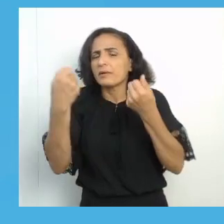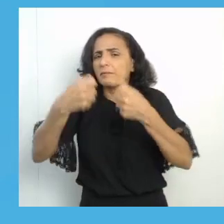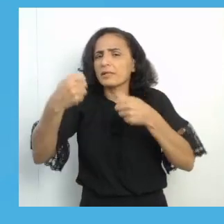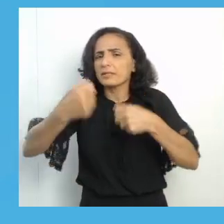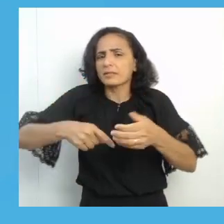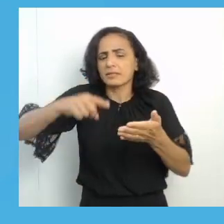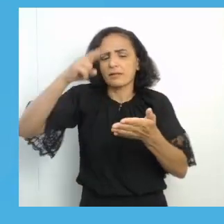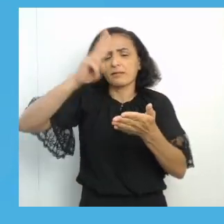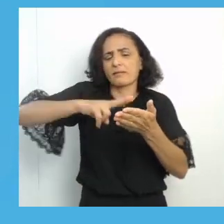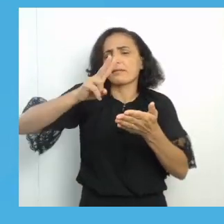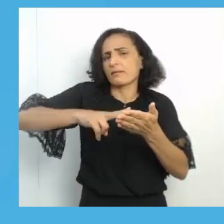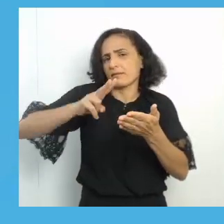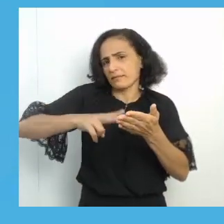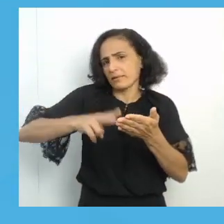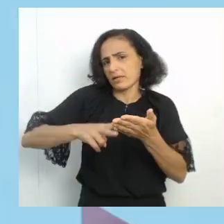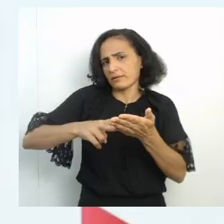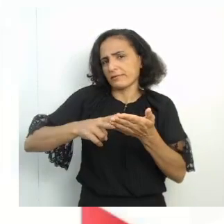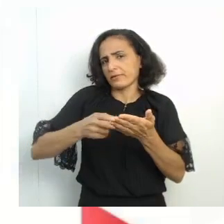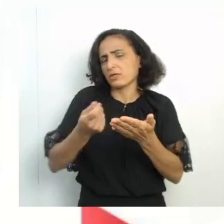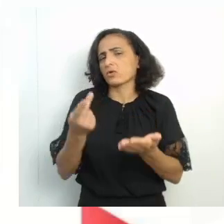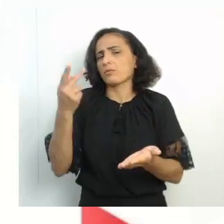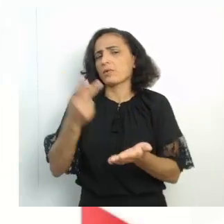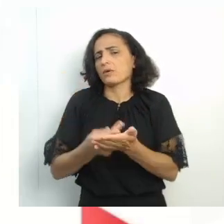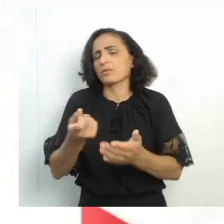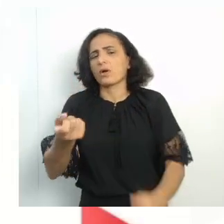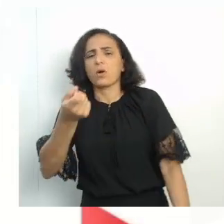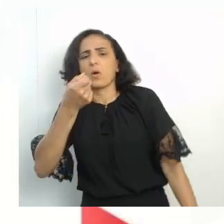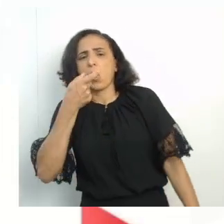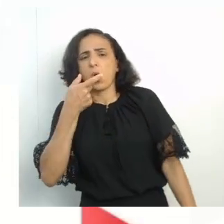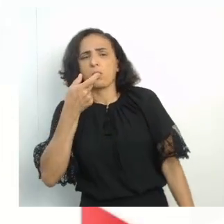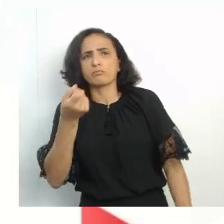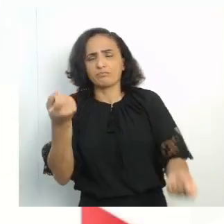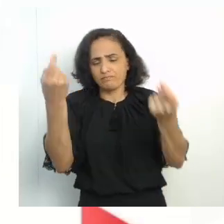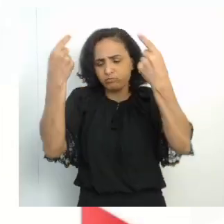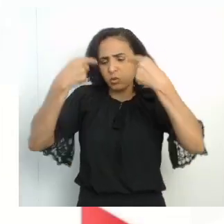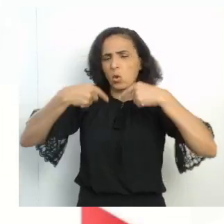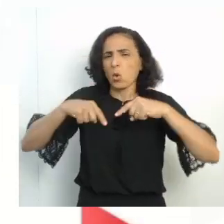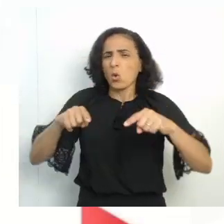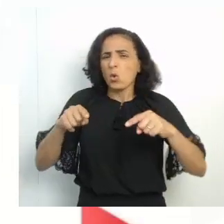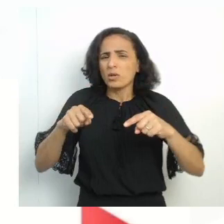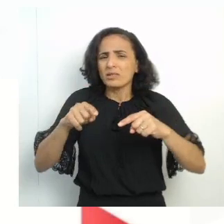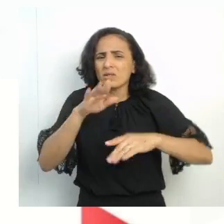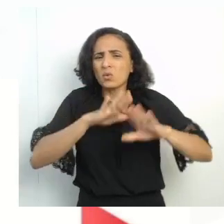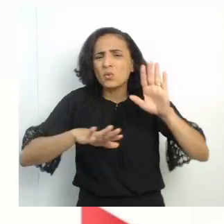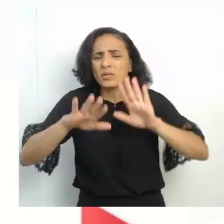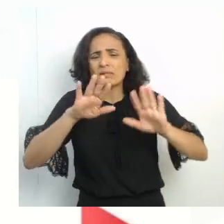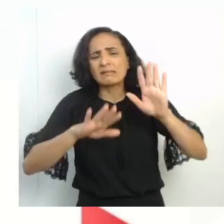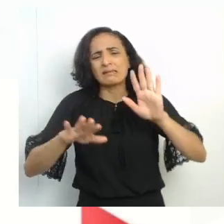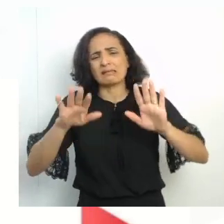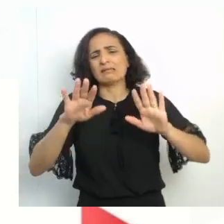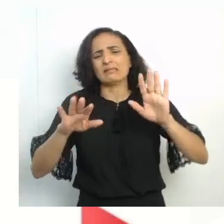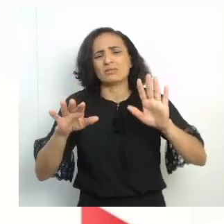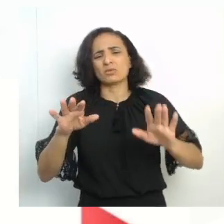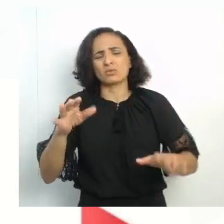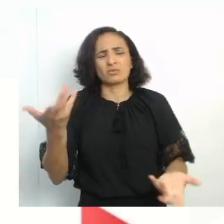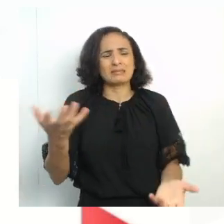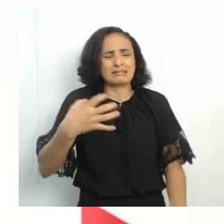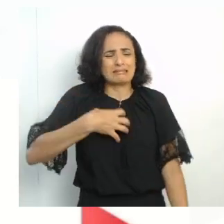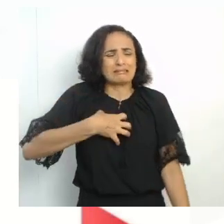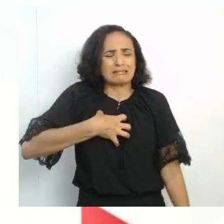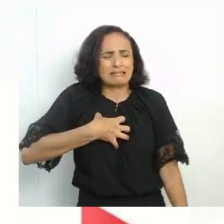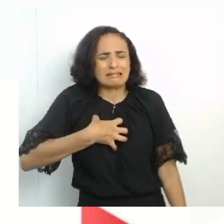medicamentos. Ou seja, qualquer resposta que seja prejudicial ou indesejável,